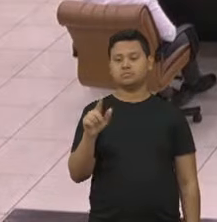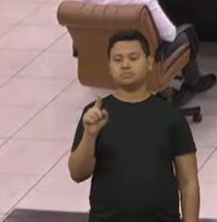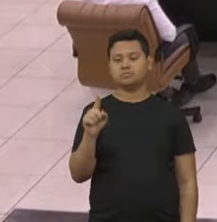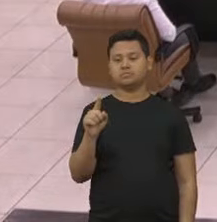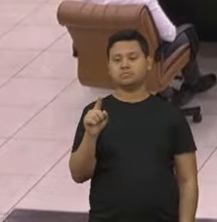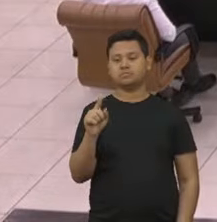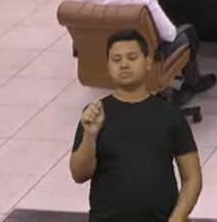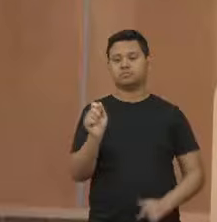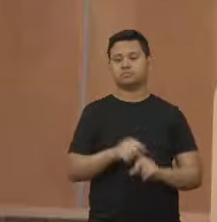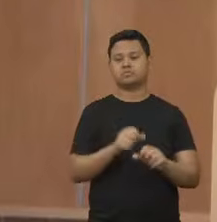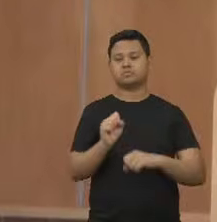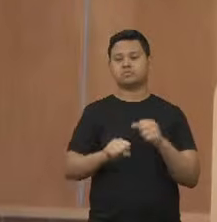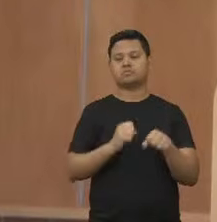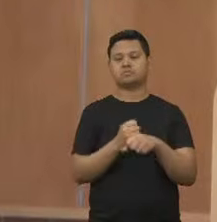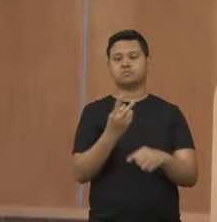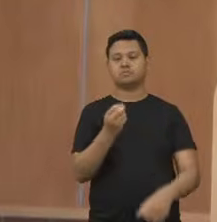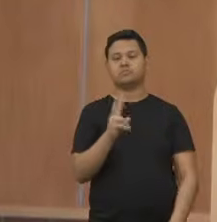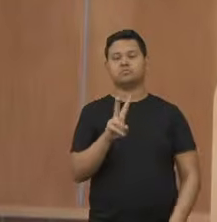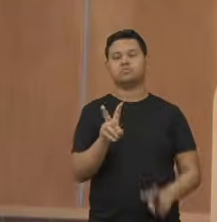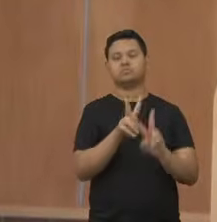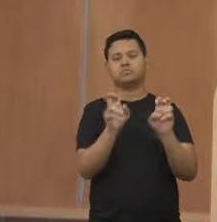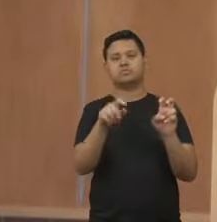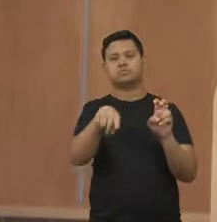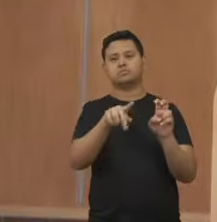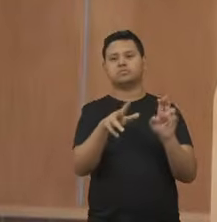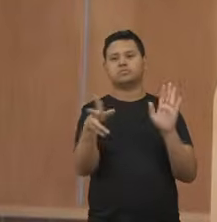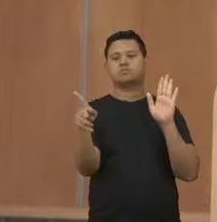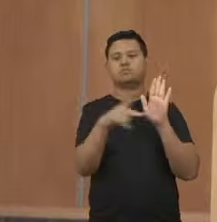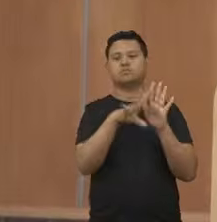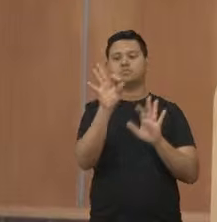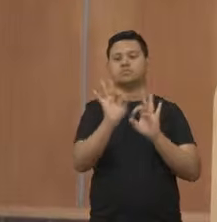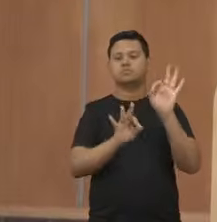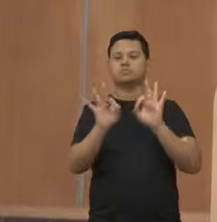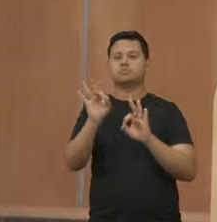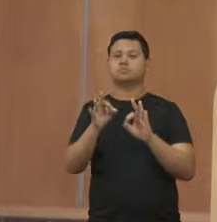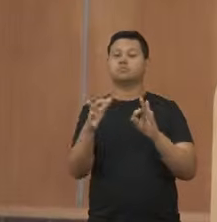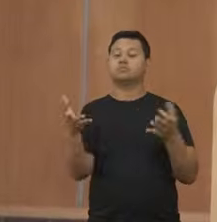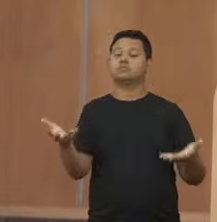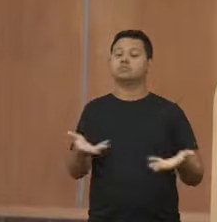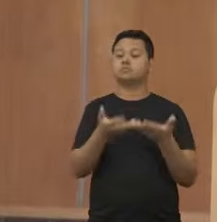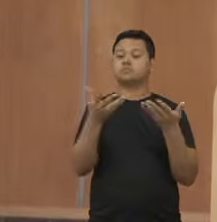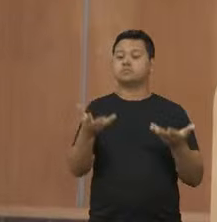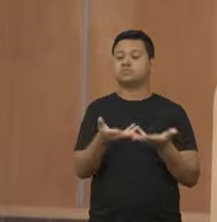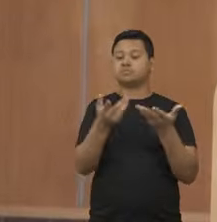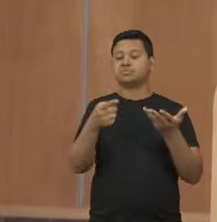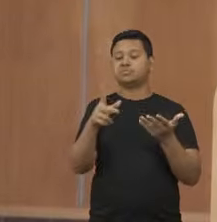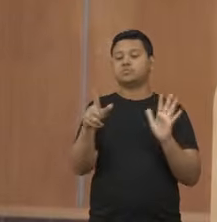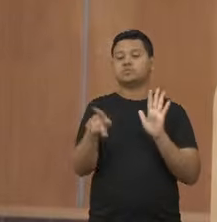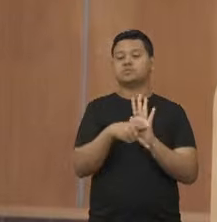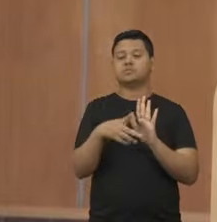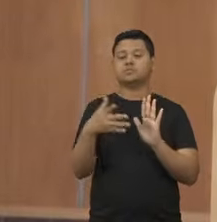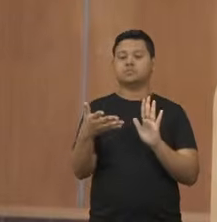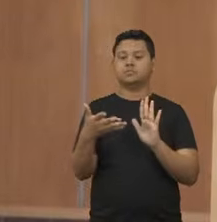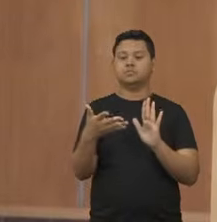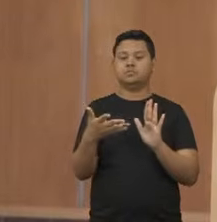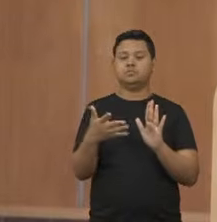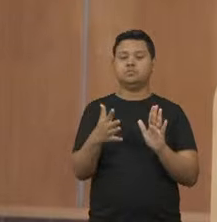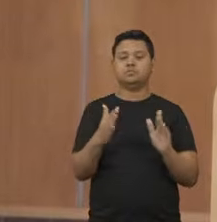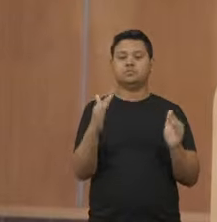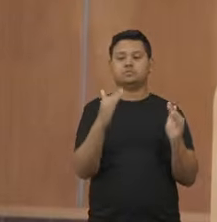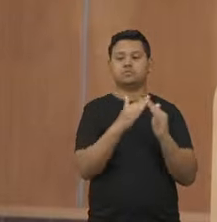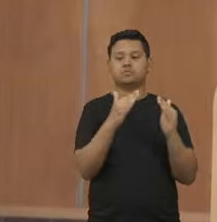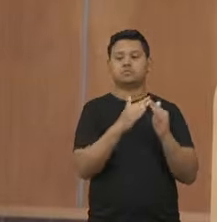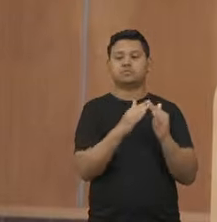27/2025 dispõe sobre o plano de incentivo, o projeto